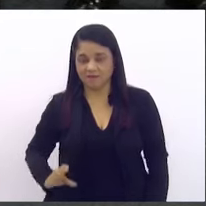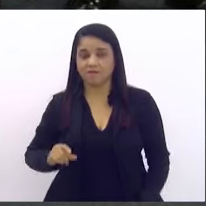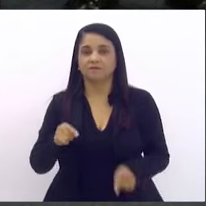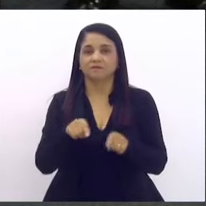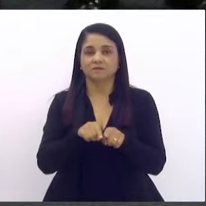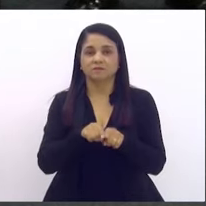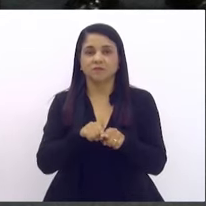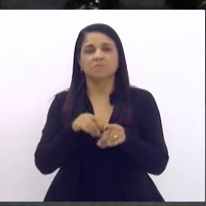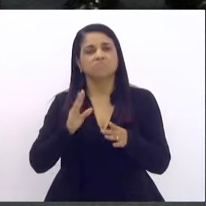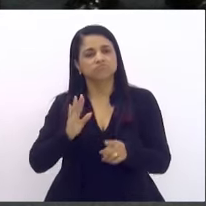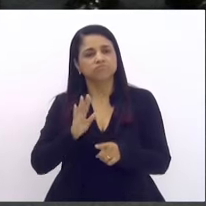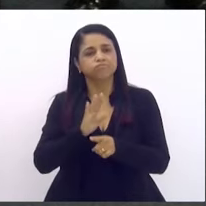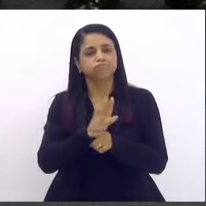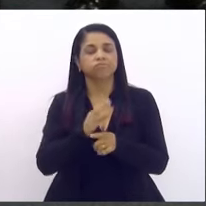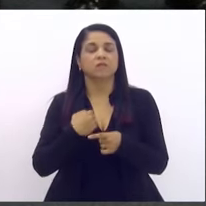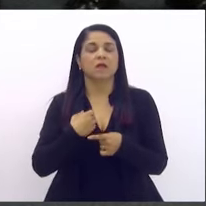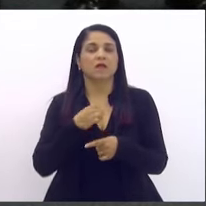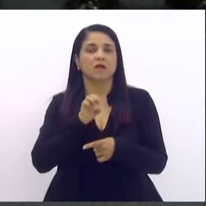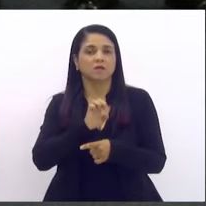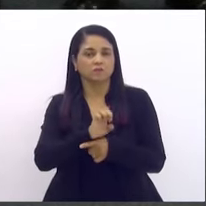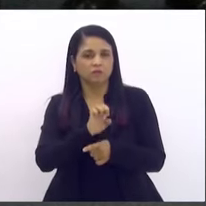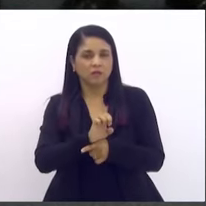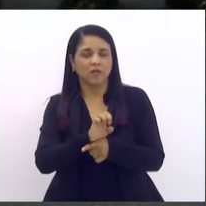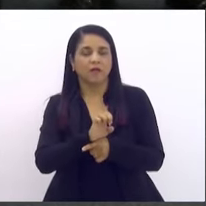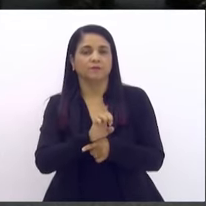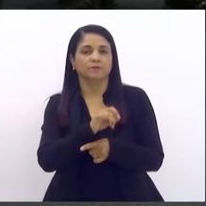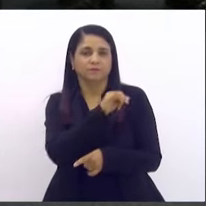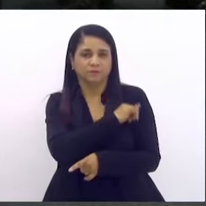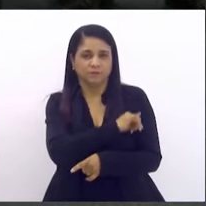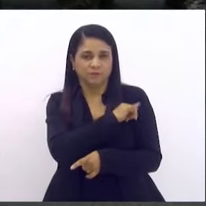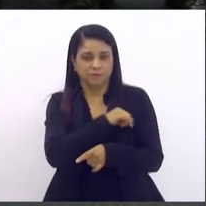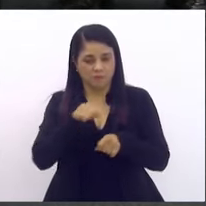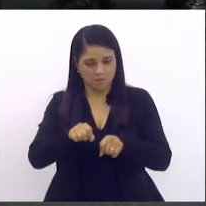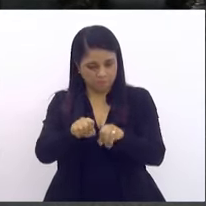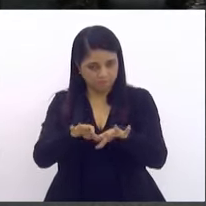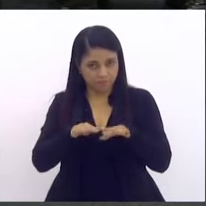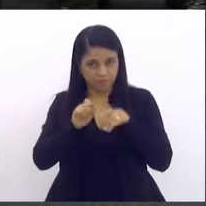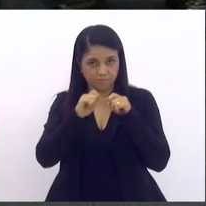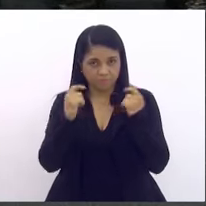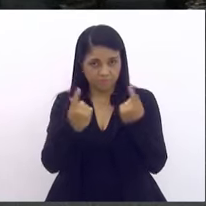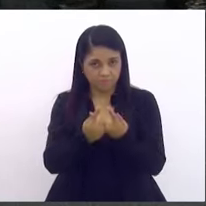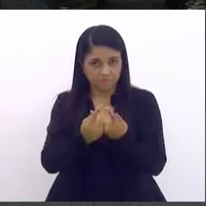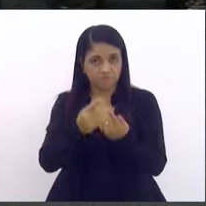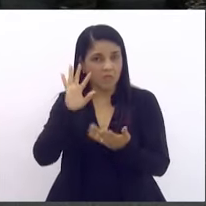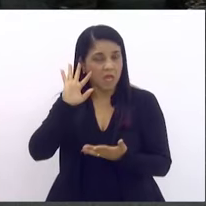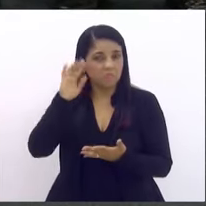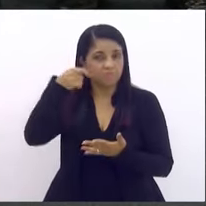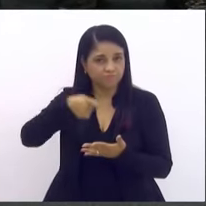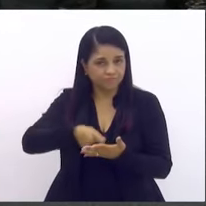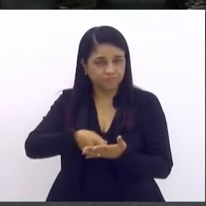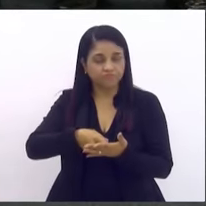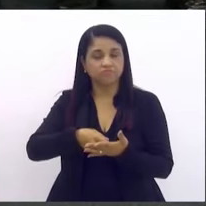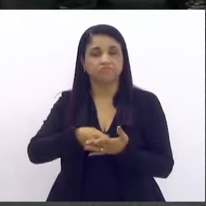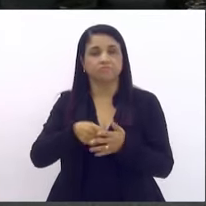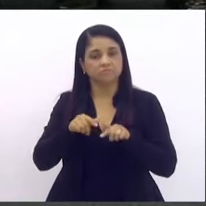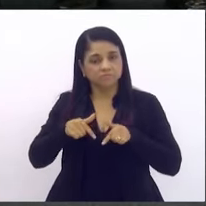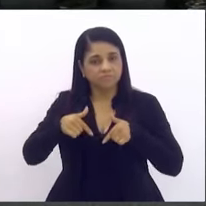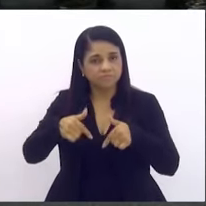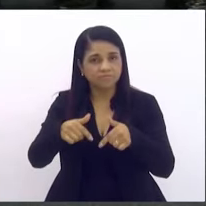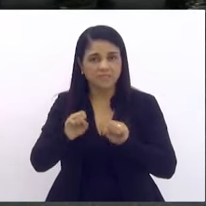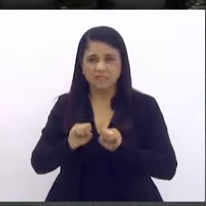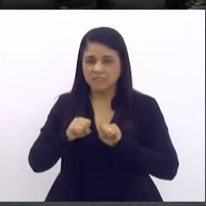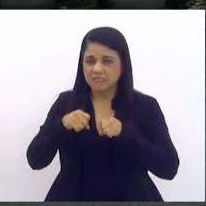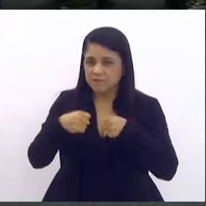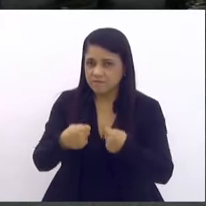Finanças do Estado do Rio de Janeiro para que esse para que essa casa Legislativa pudesse tomar as medidas cabíveis necessárias em defesa